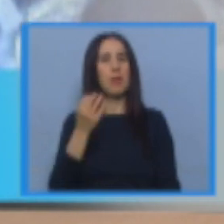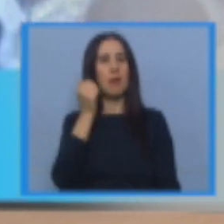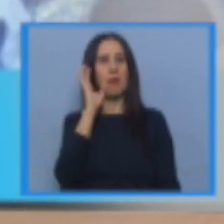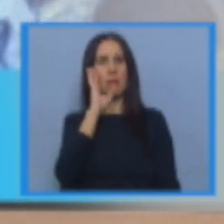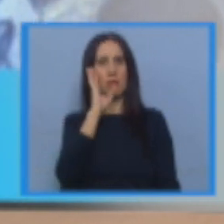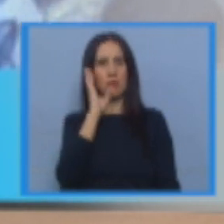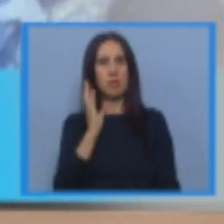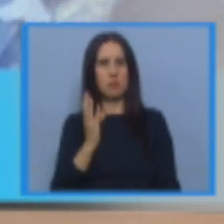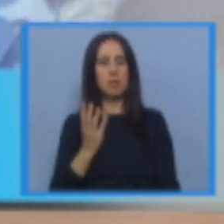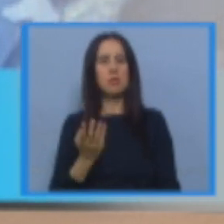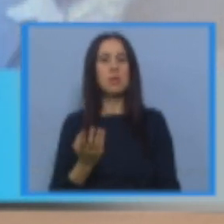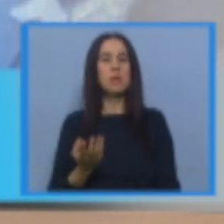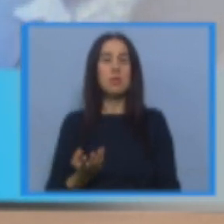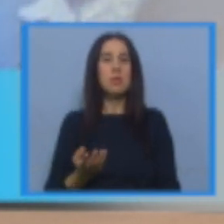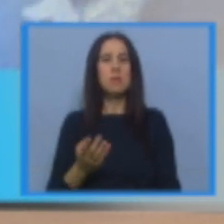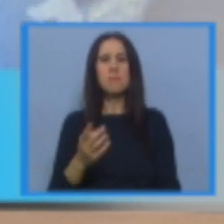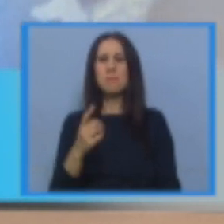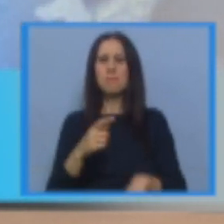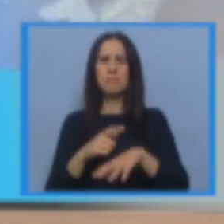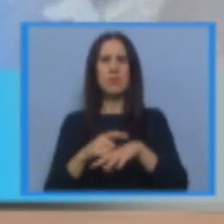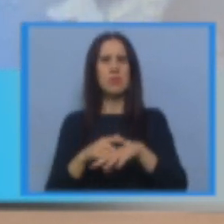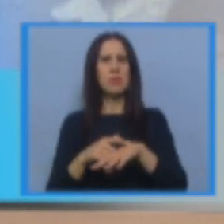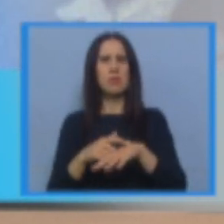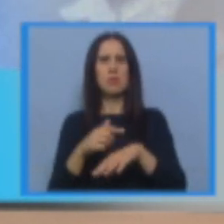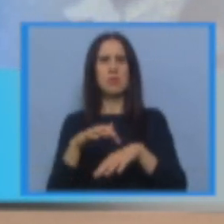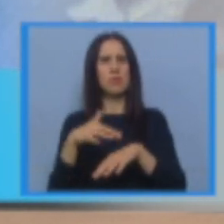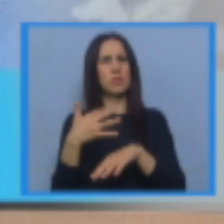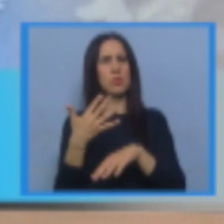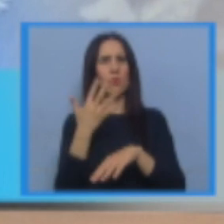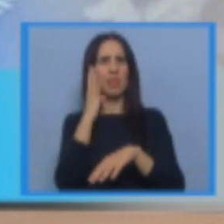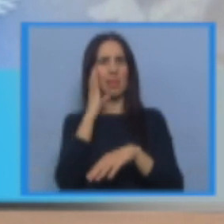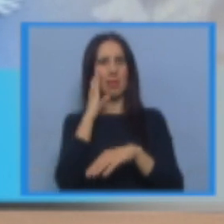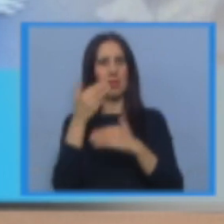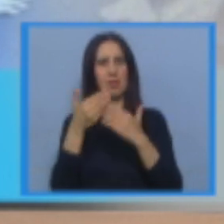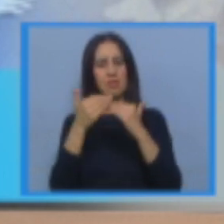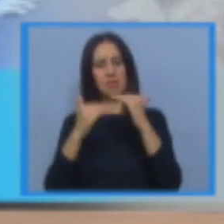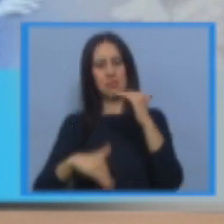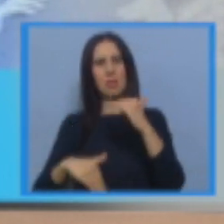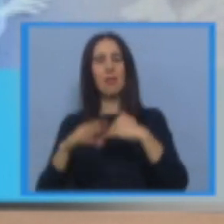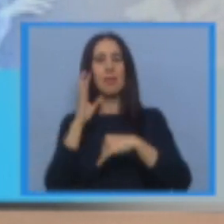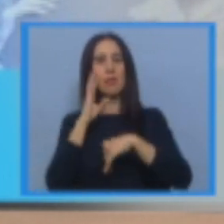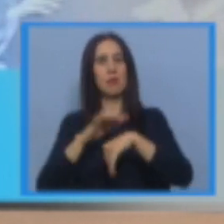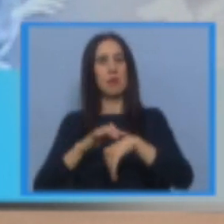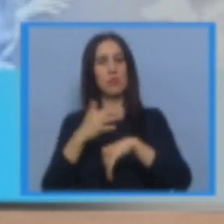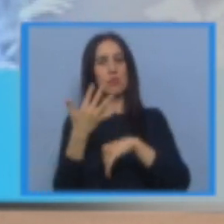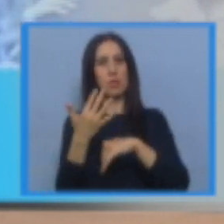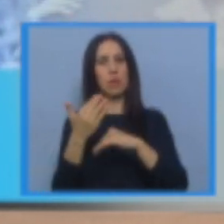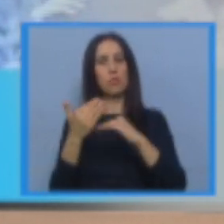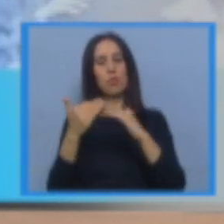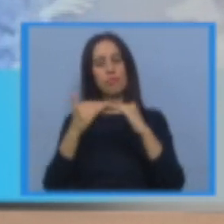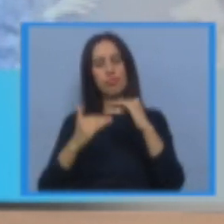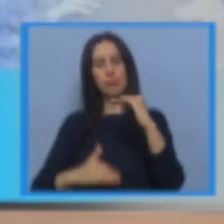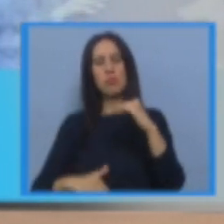tarde, a partir das 5 da tarde, sai às 5 da tarde e termina